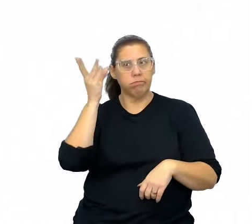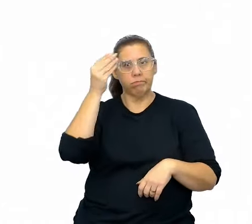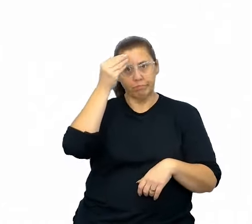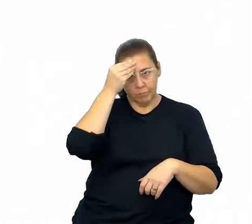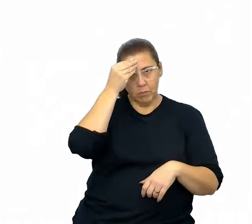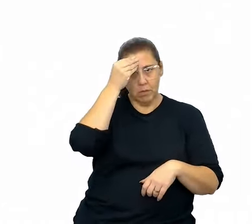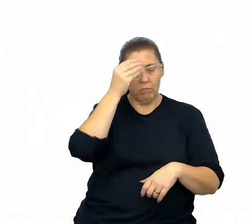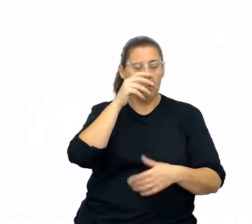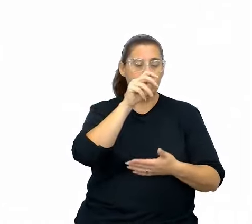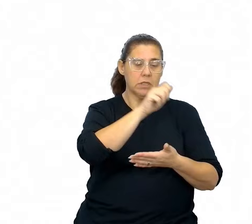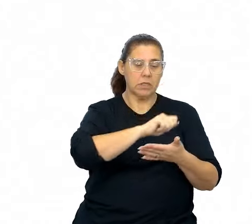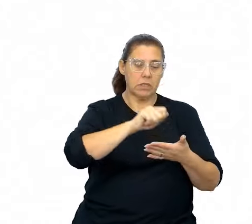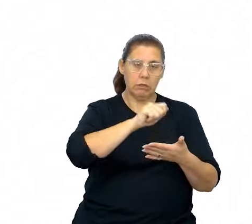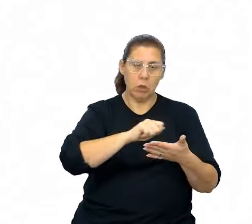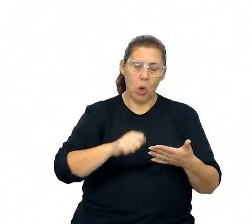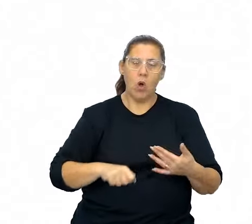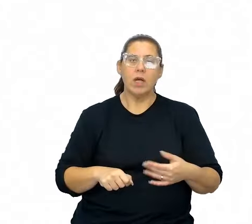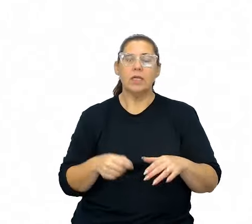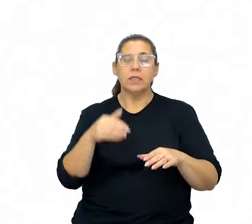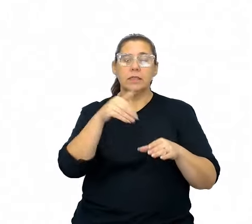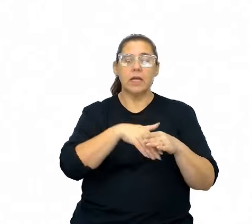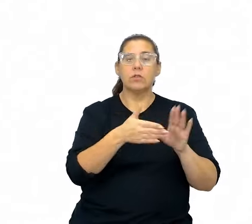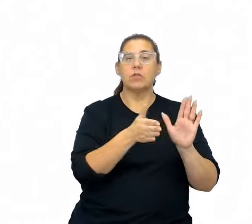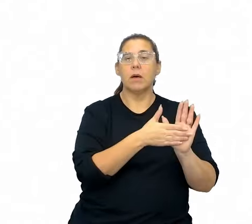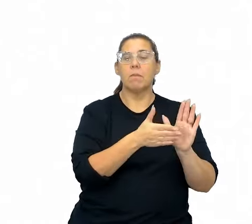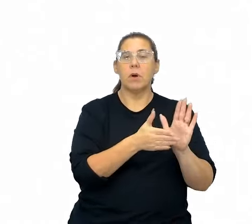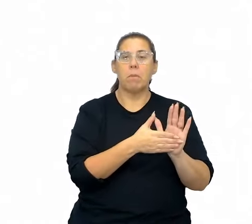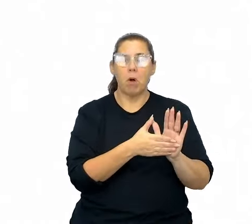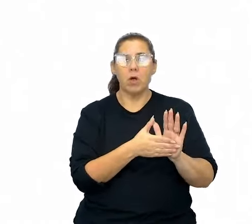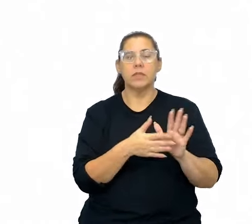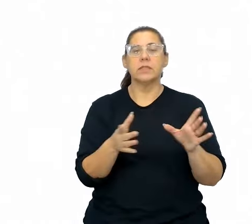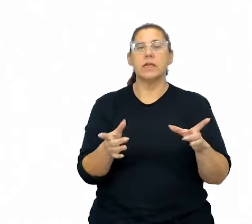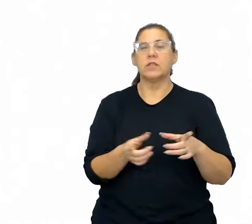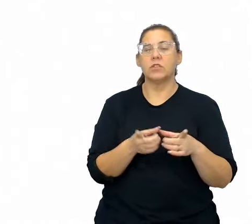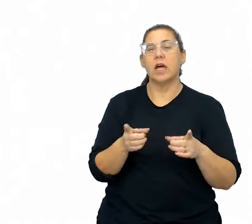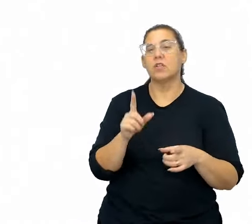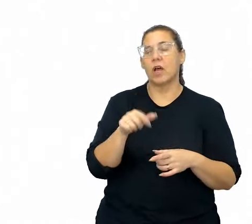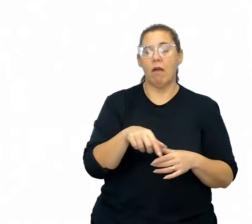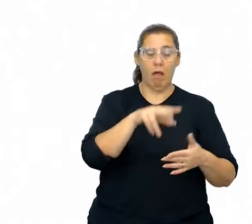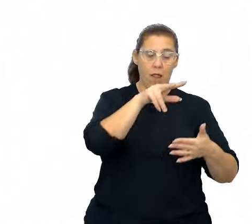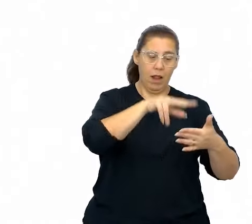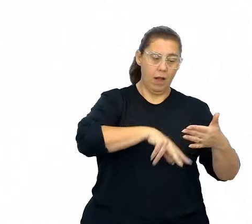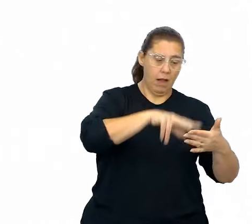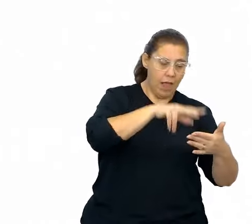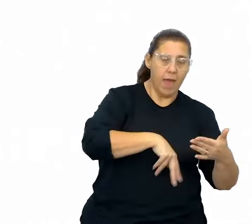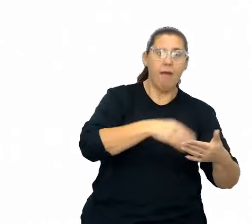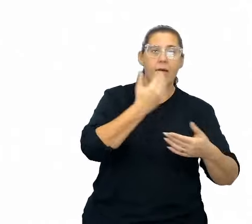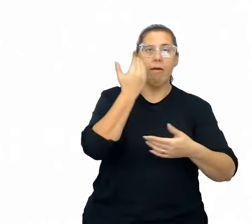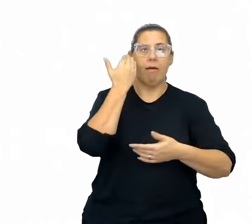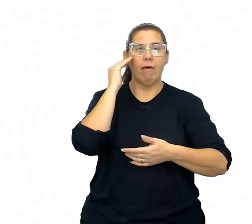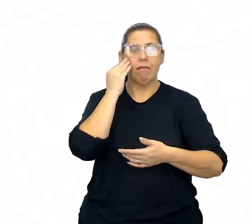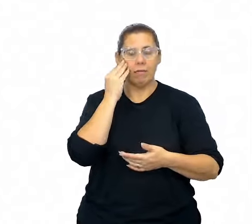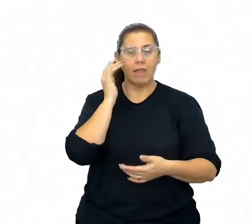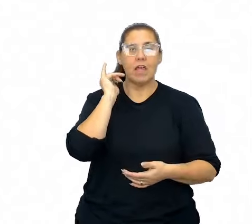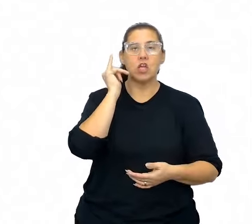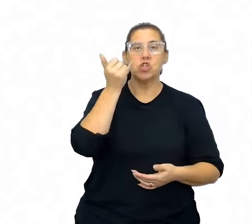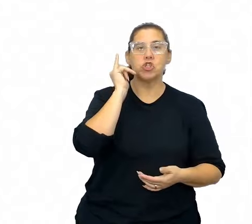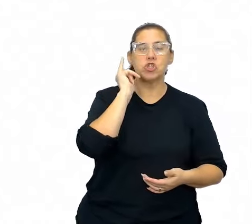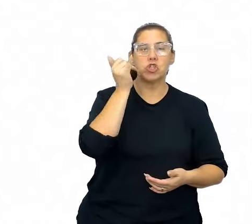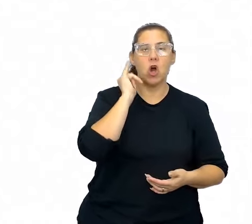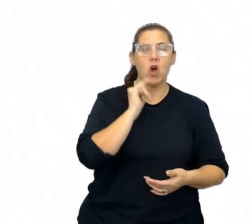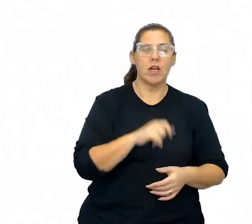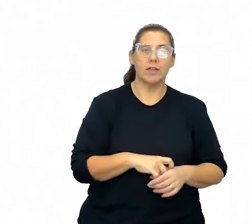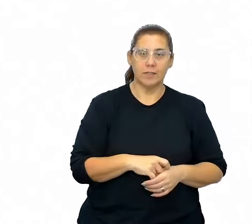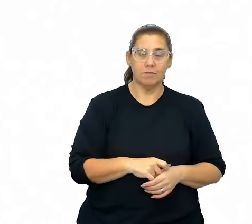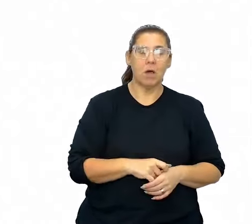escritora, dentro dessa proposta, o propósito didático é ler e compreender lendas para realizar